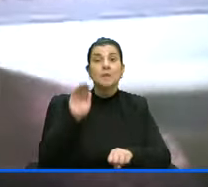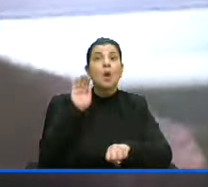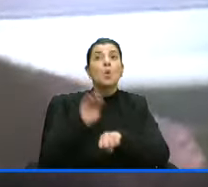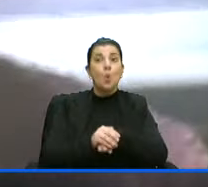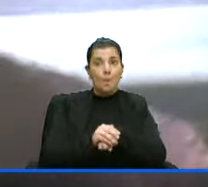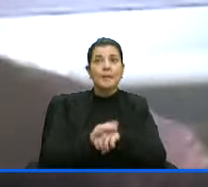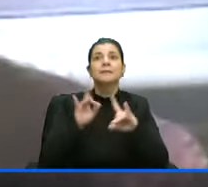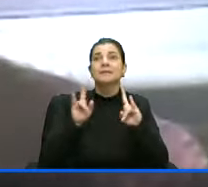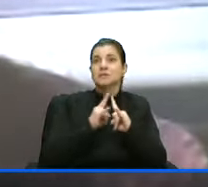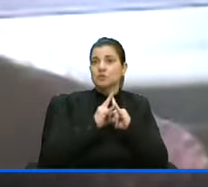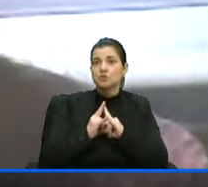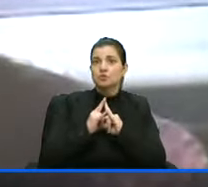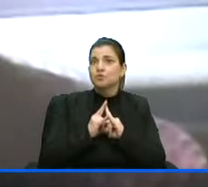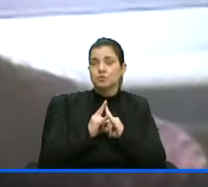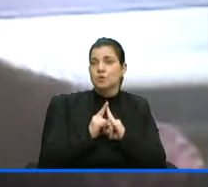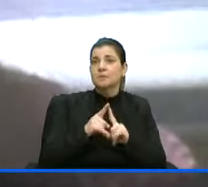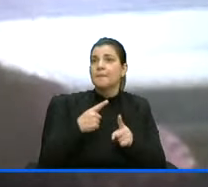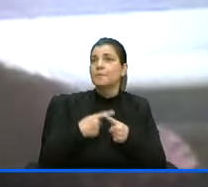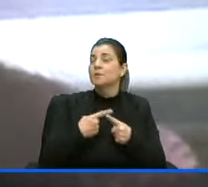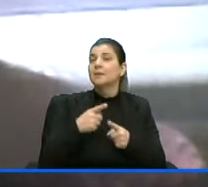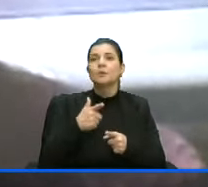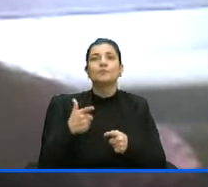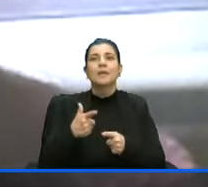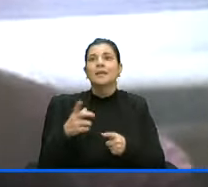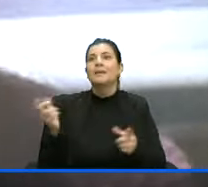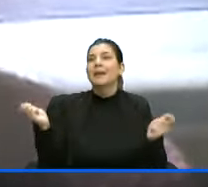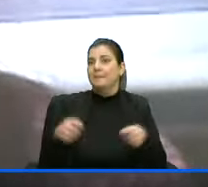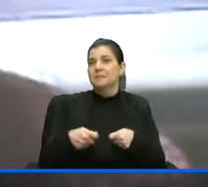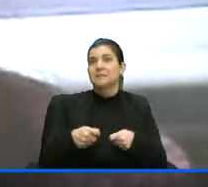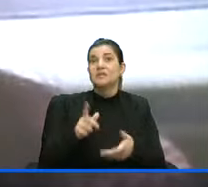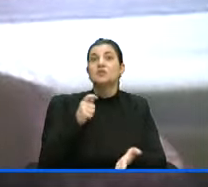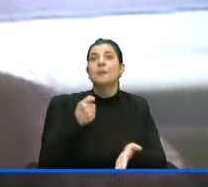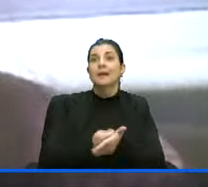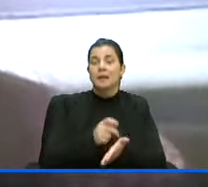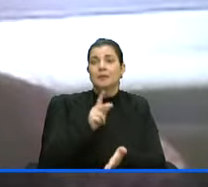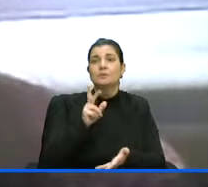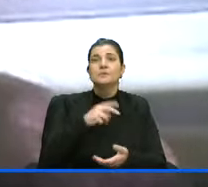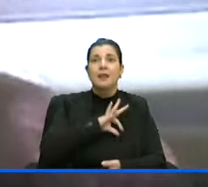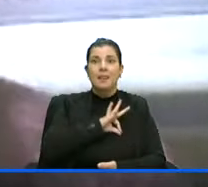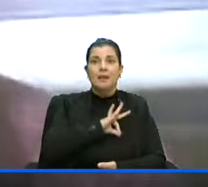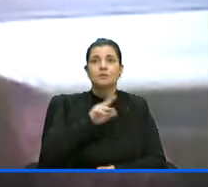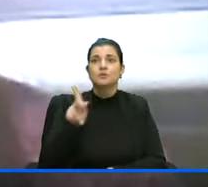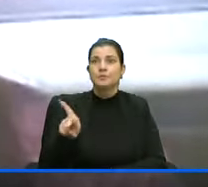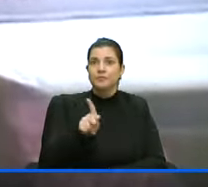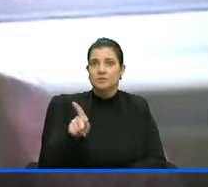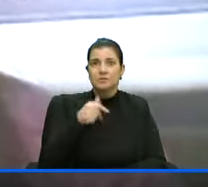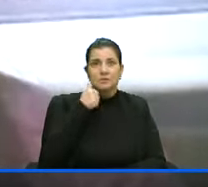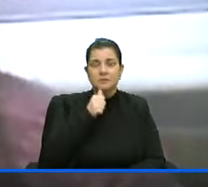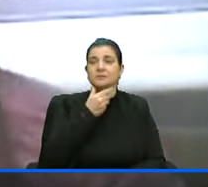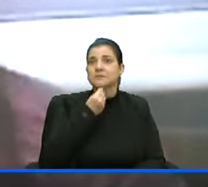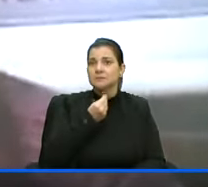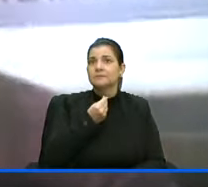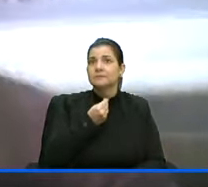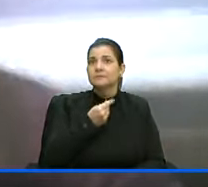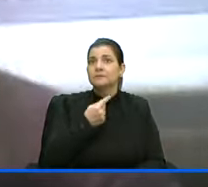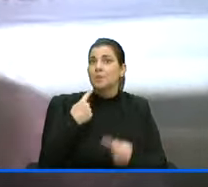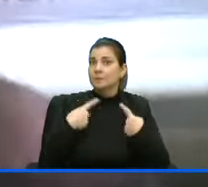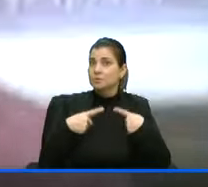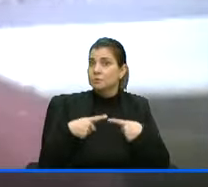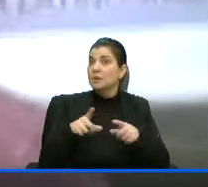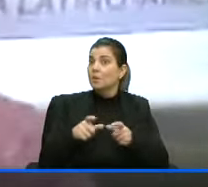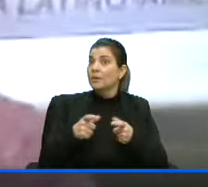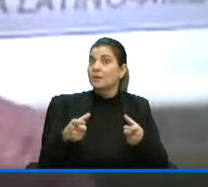nas instituições, porque elas não têm condições de pagar o salário de professor e professores. Então, essa é uma discussão muito grande, não é pequena, né? É